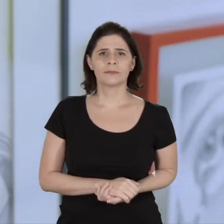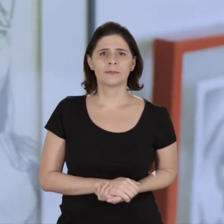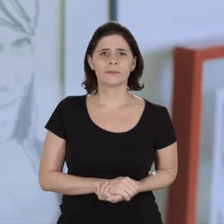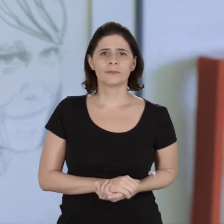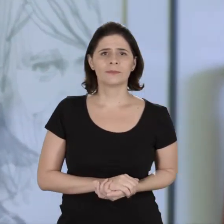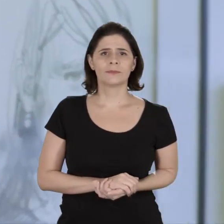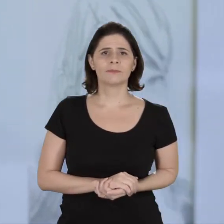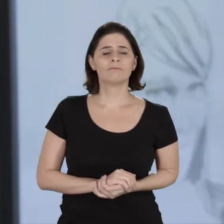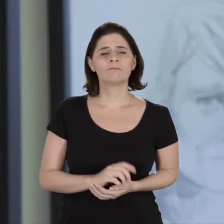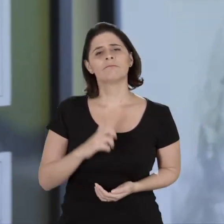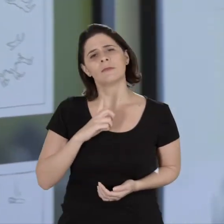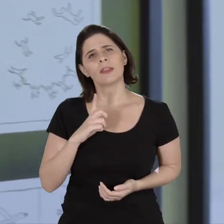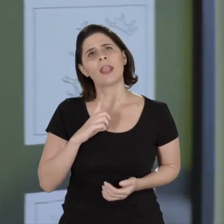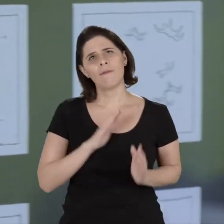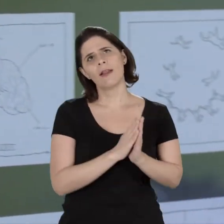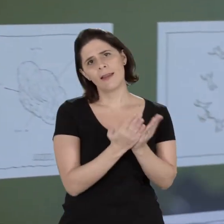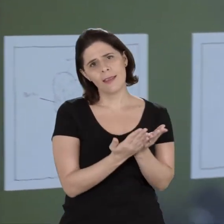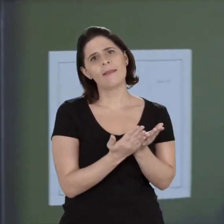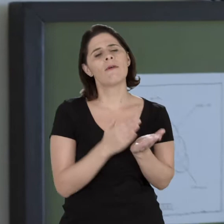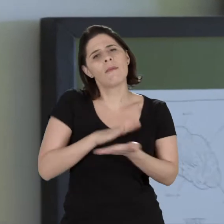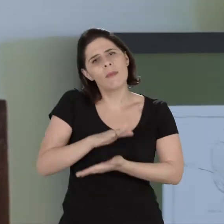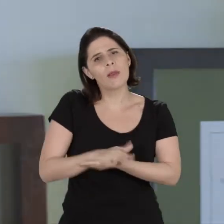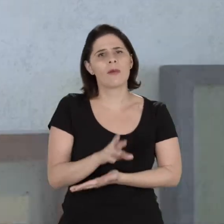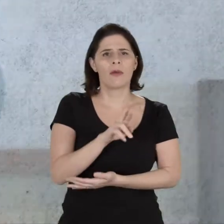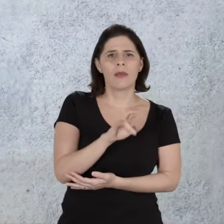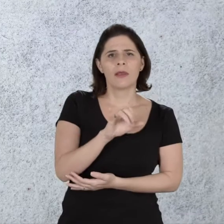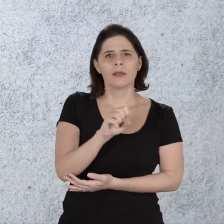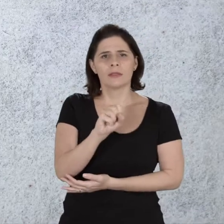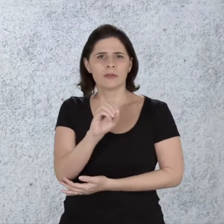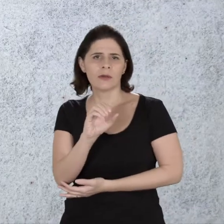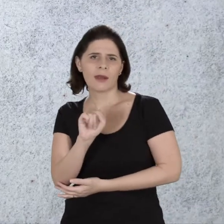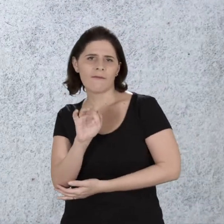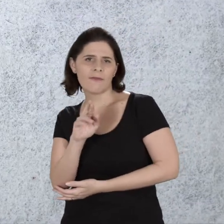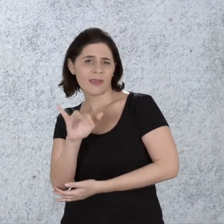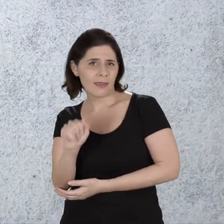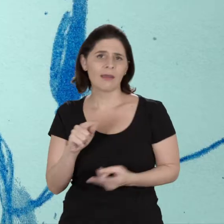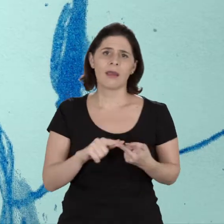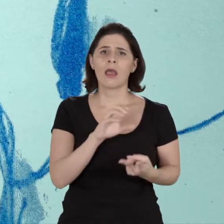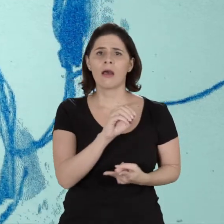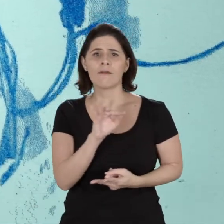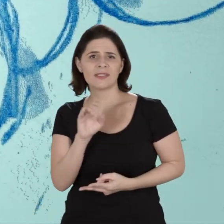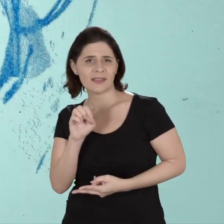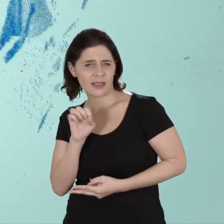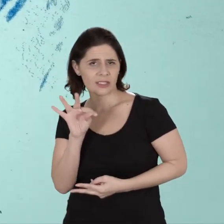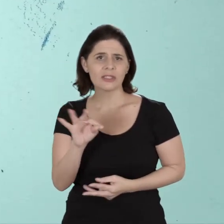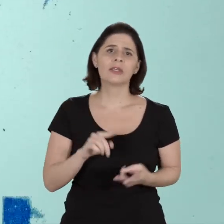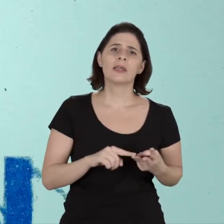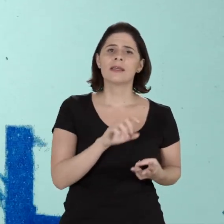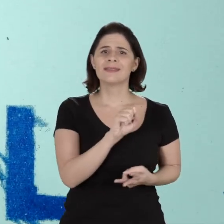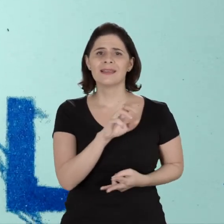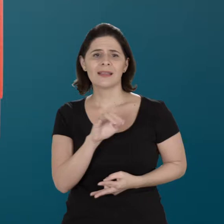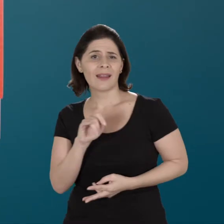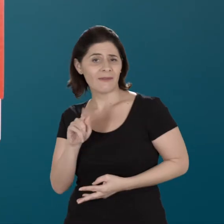A gente já teve livro publicado em risografia, em offset, em serigrafia. Tem livro que foi feito para